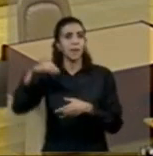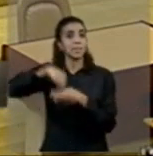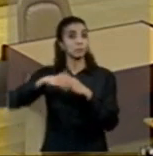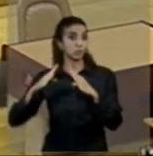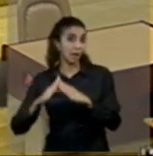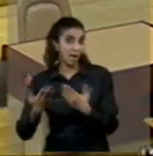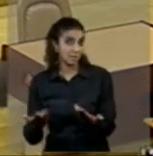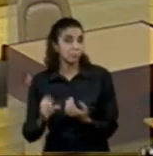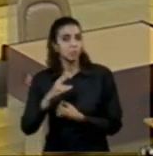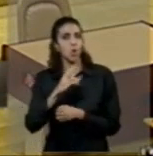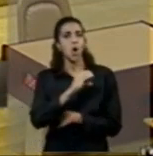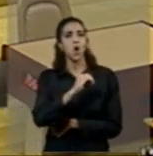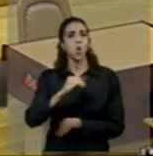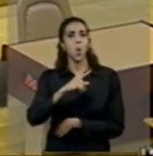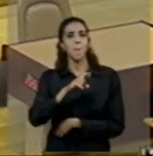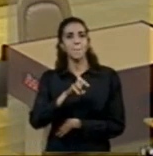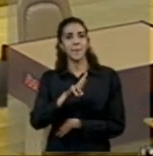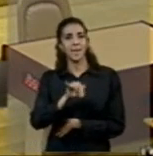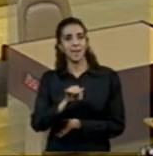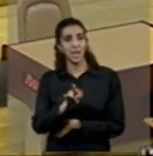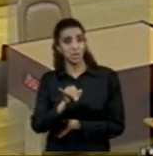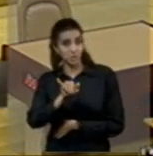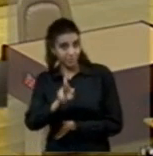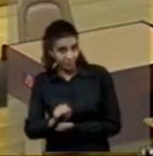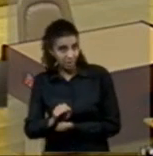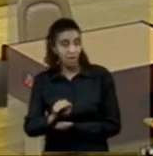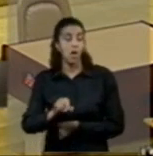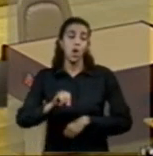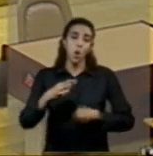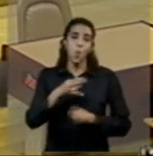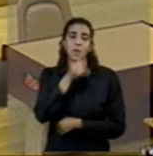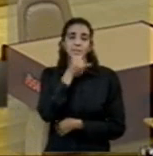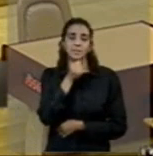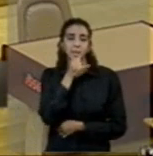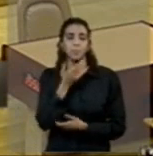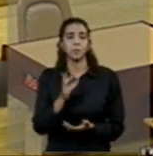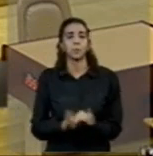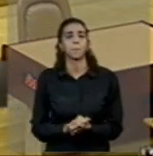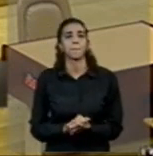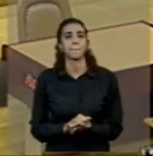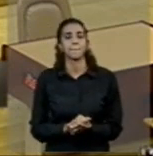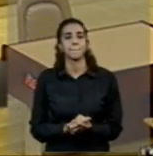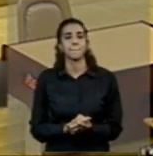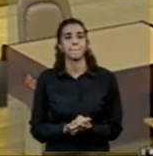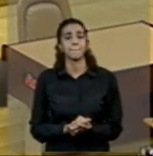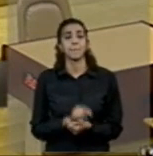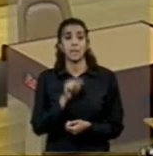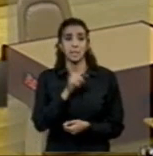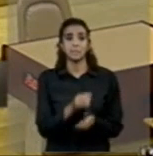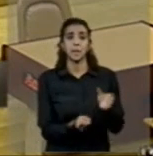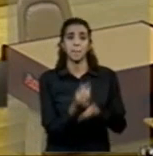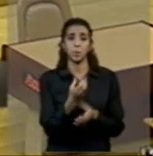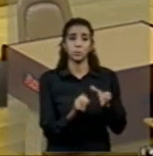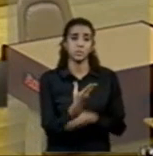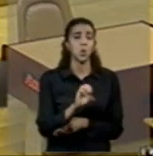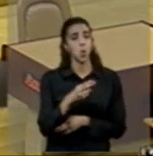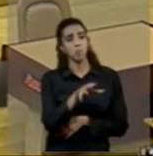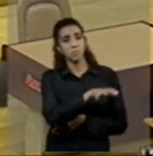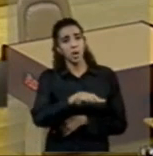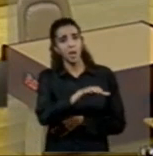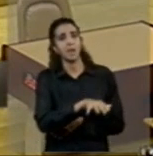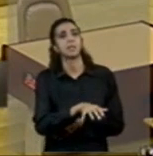via das cooperativas de trabalho ou ainda mediante deslocamento de parte da produção ou de